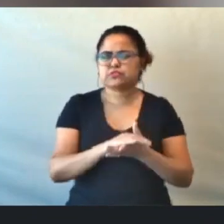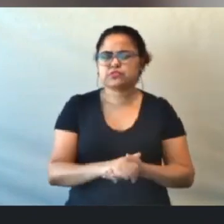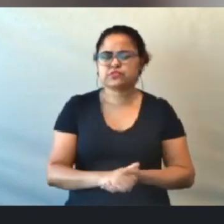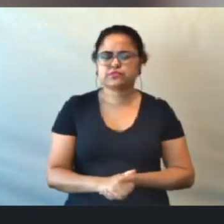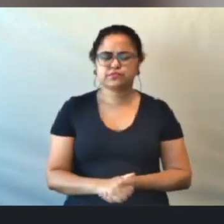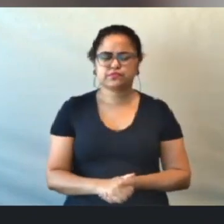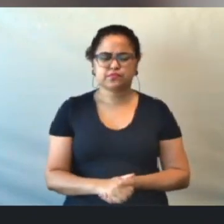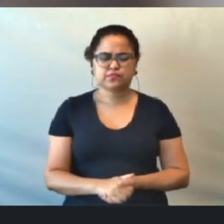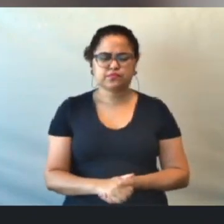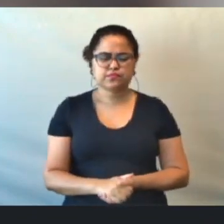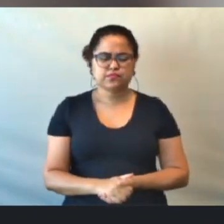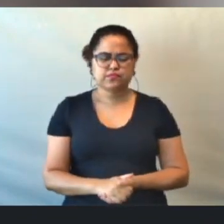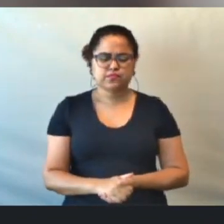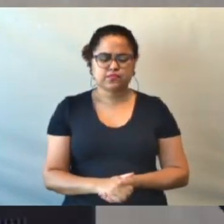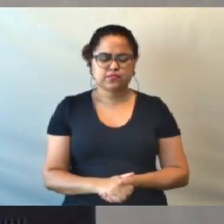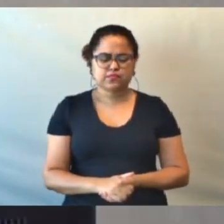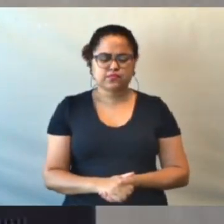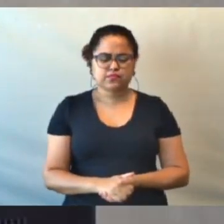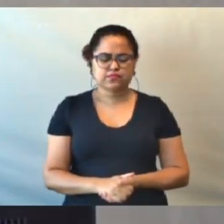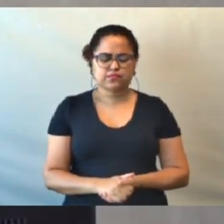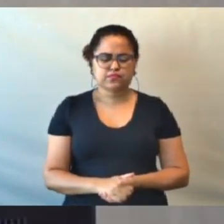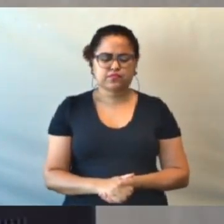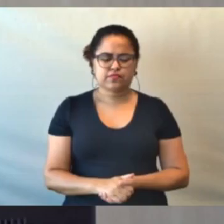Quem que pode nos esclarecer isso?